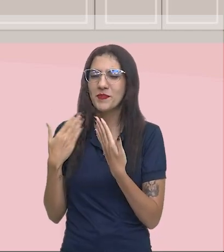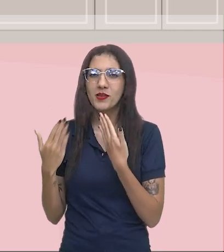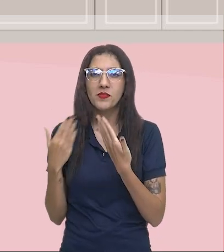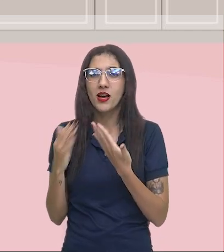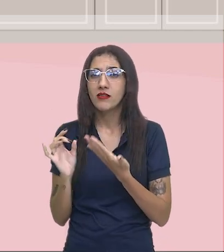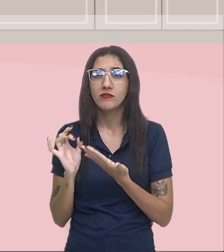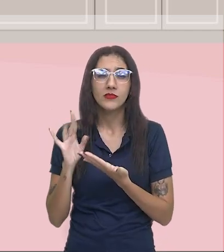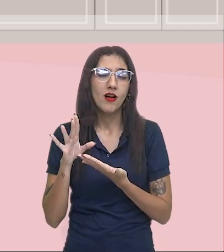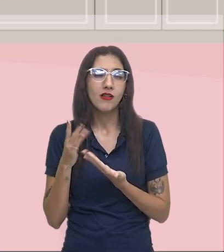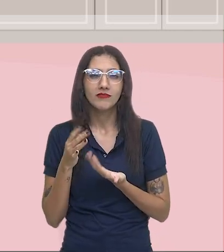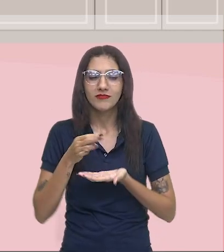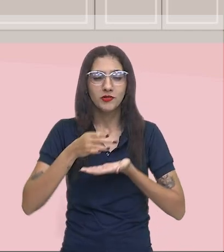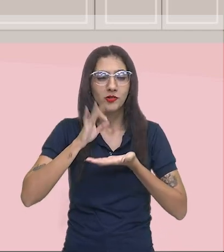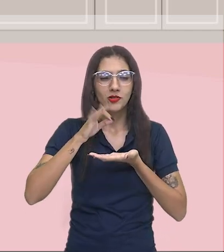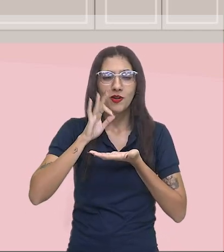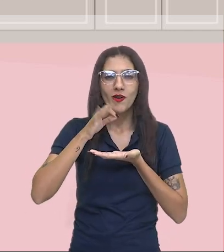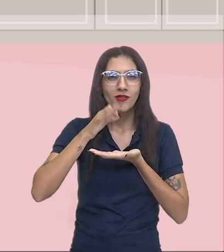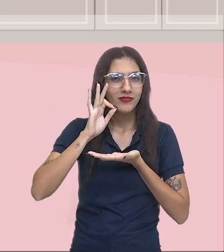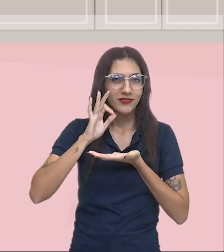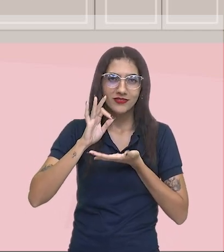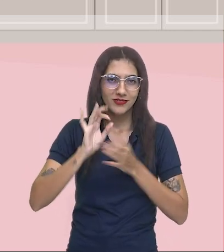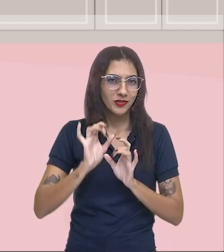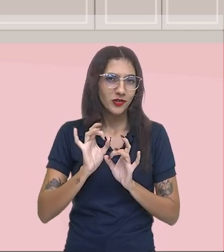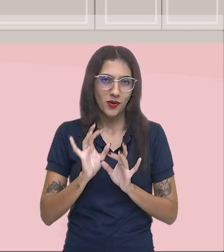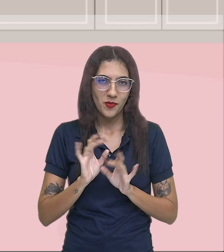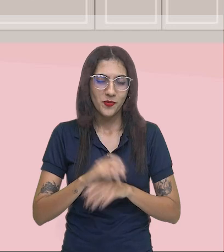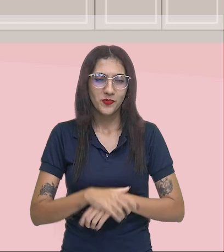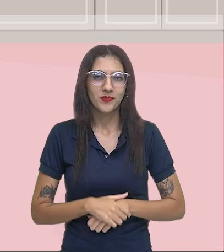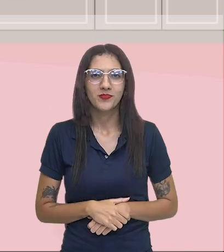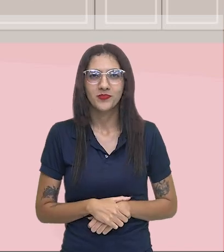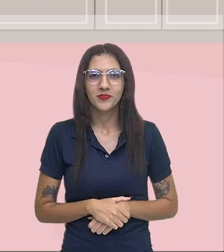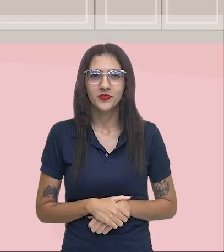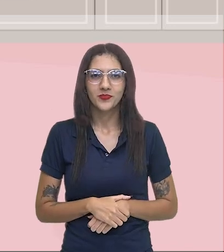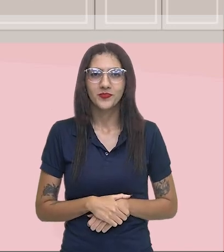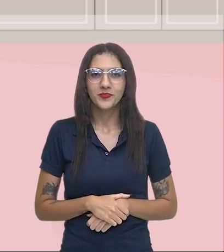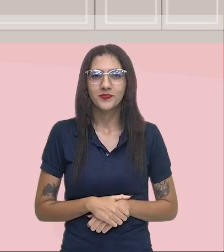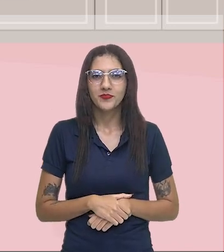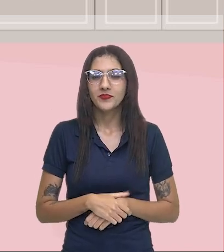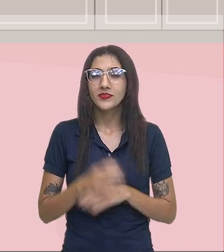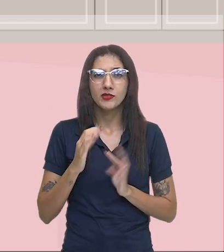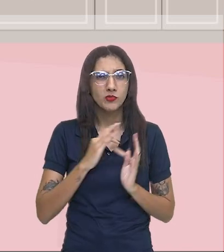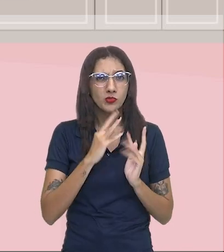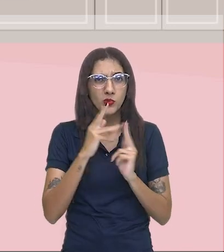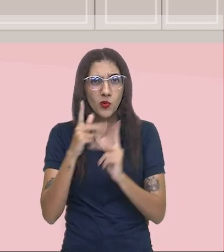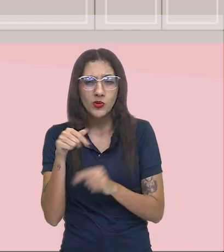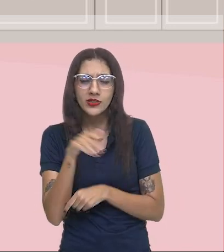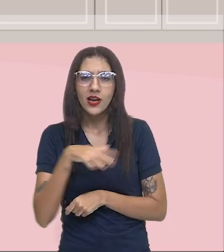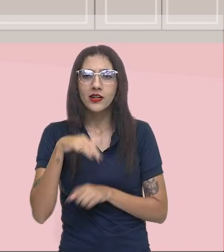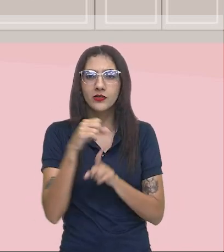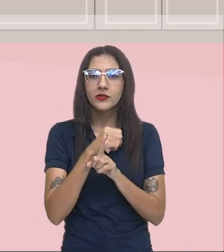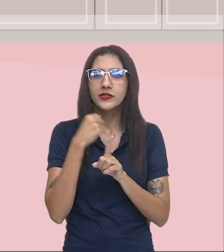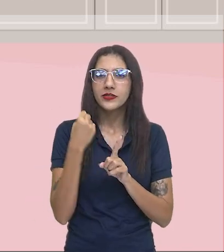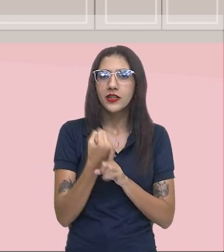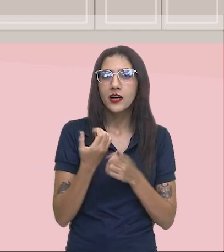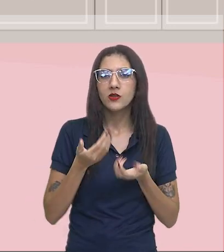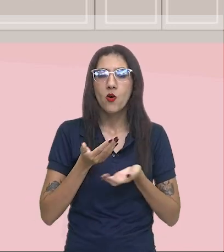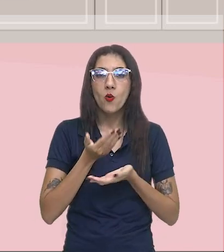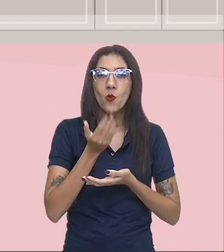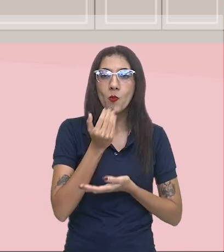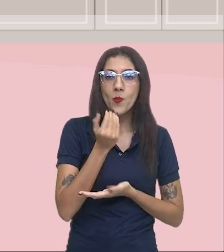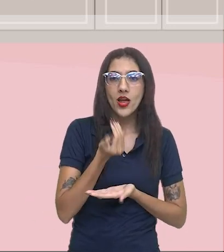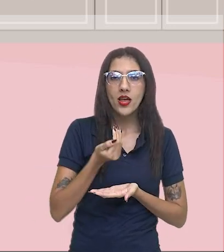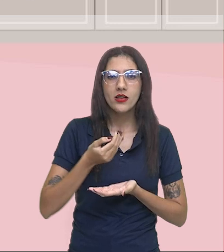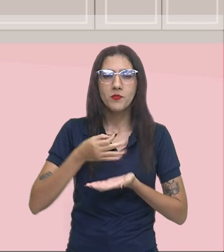degustam uma bebida deliciosa e saborosa. Em todas as sociedades, comer e beber